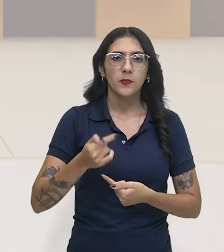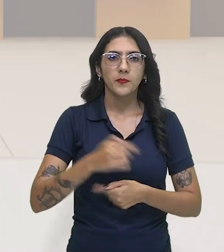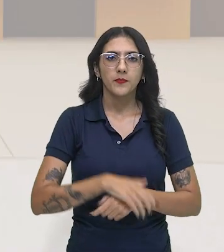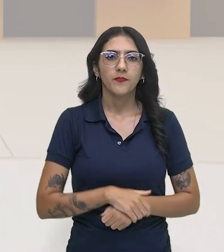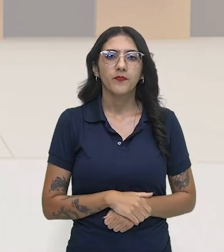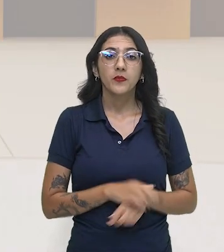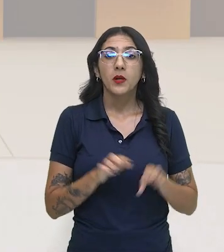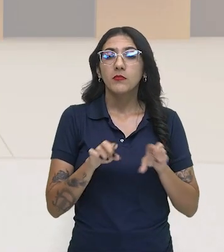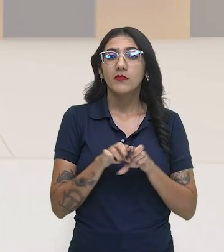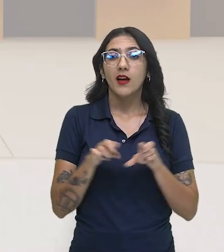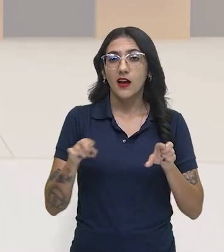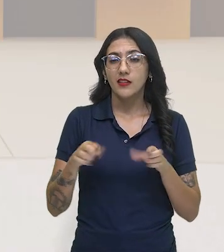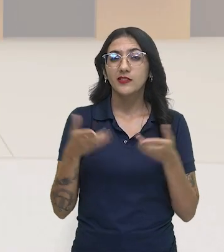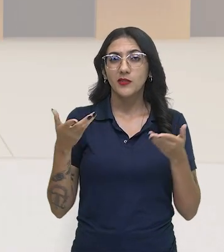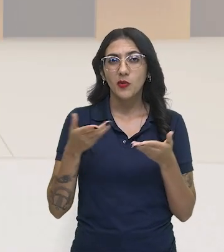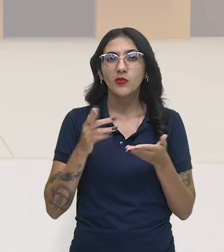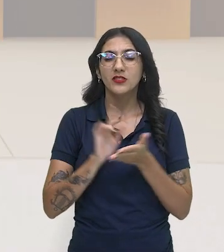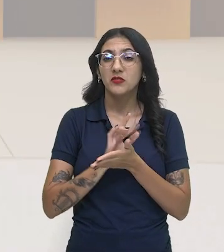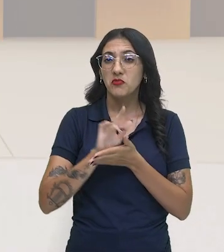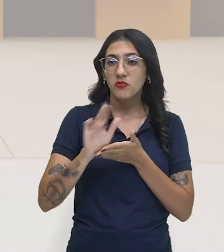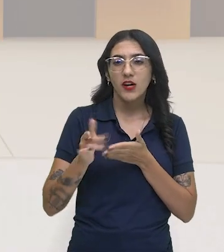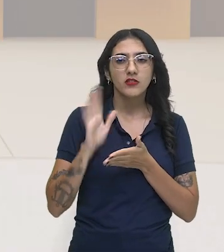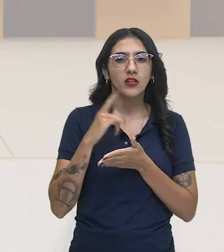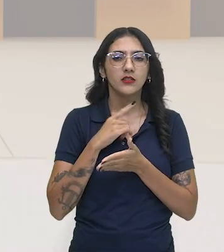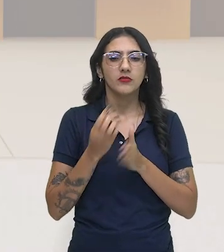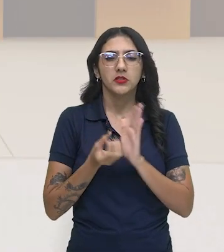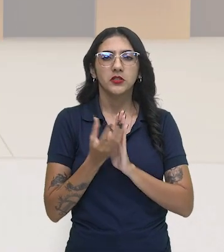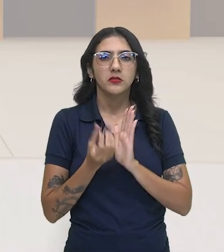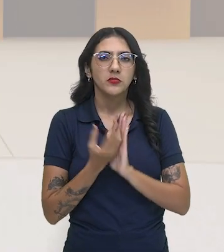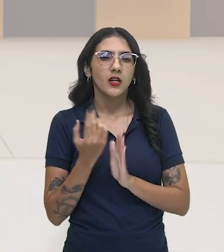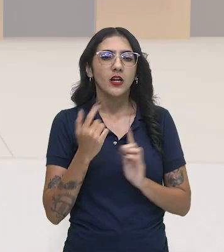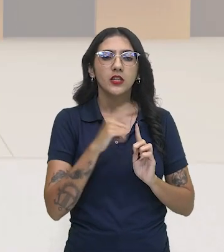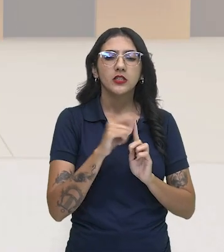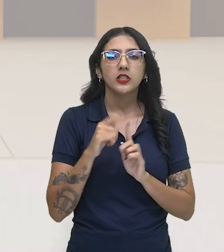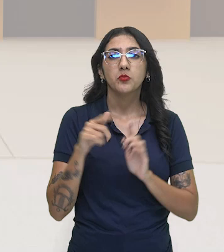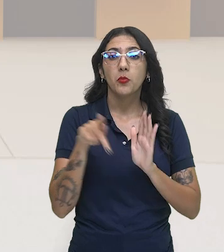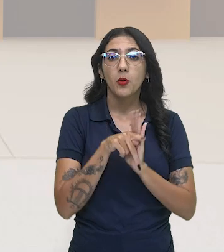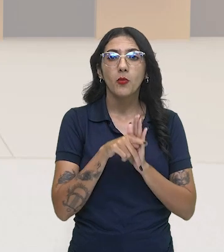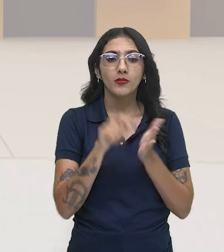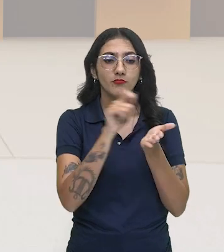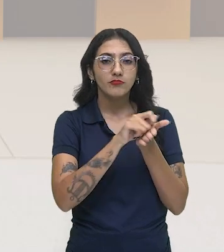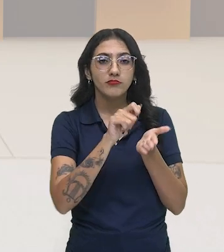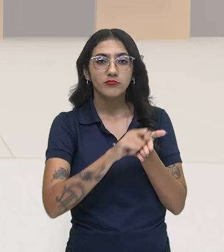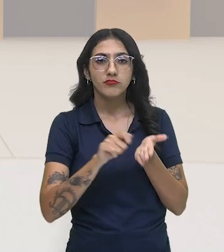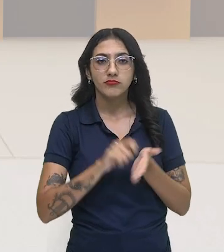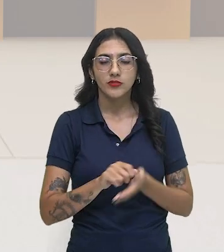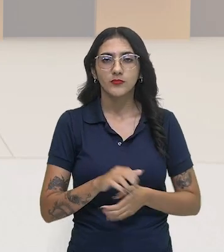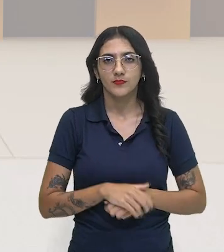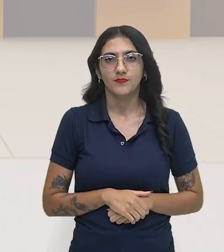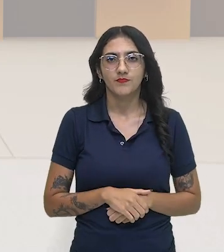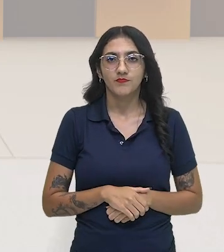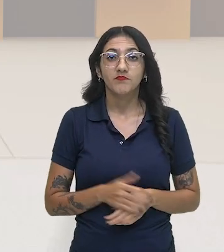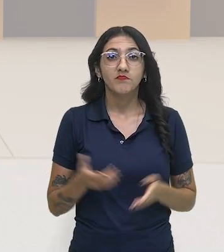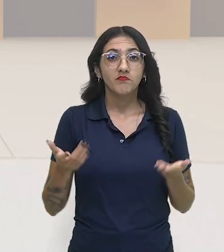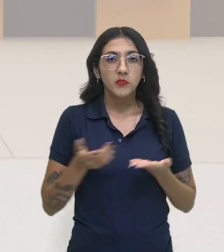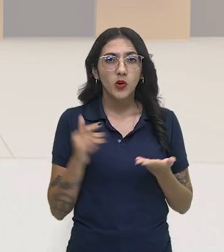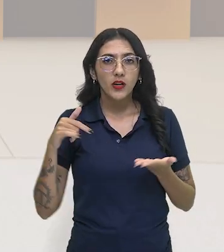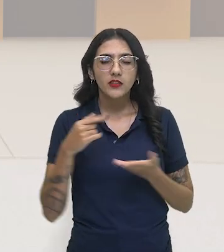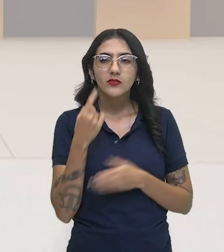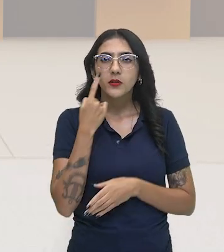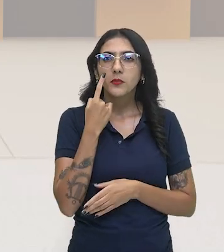que atualmente, né, muitos desenvolveram aí sistemas de escrita, como esse que a gente vai dar uma olhadinha agora, né,